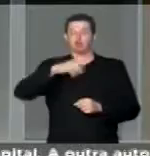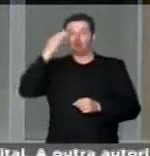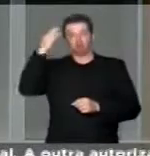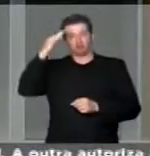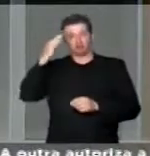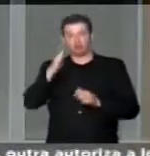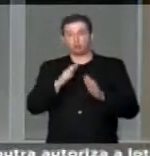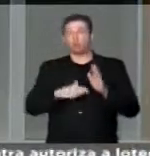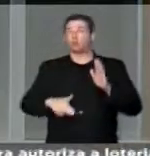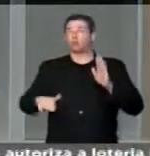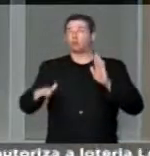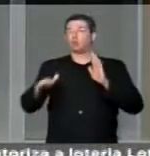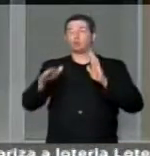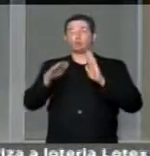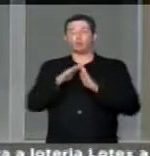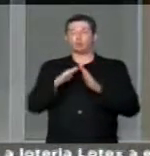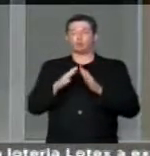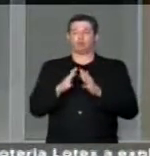superou